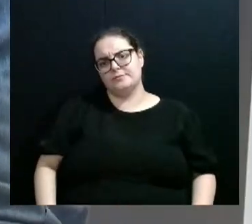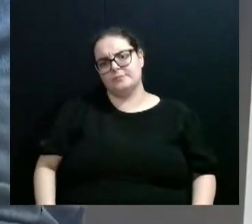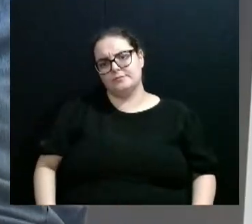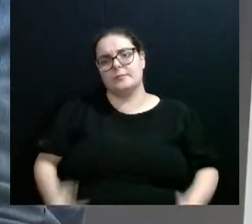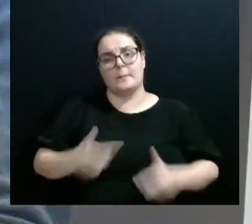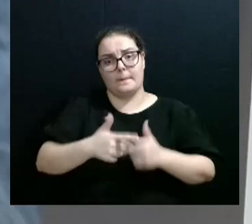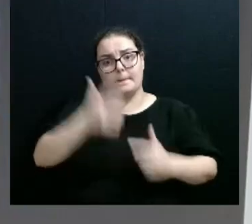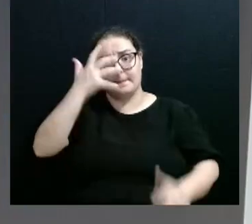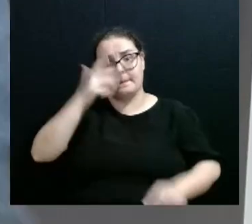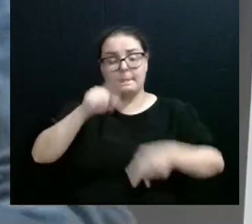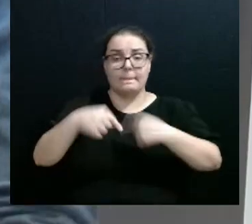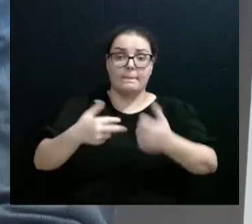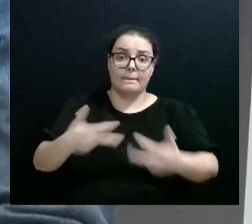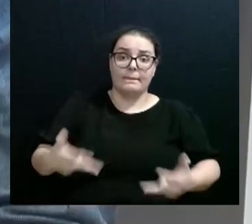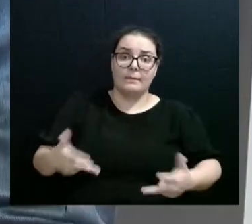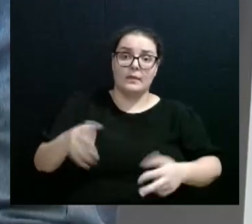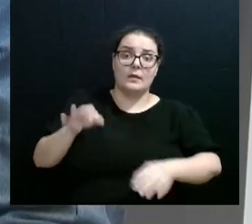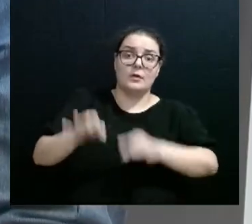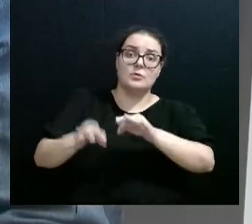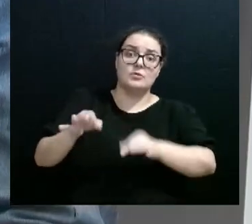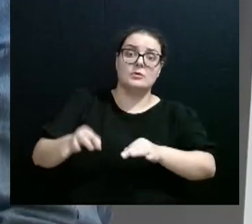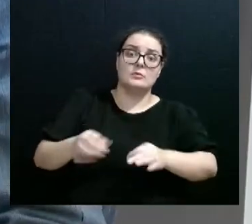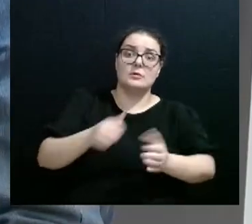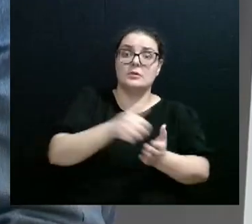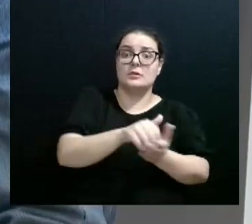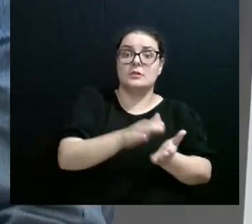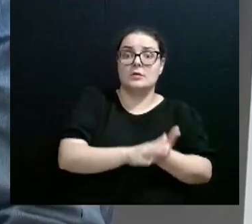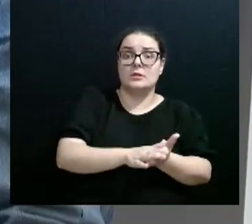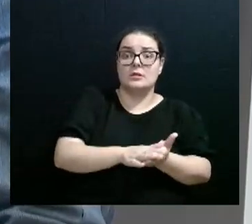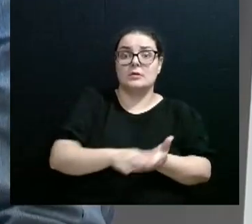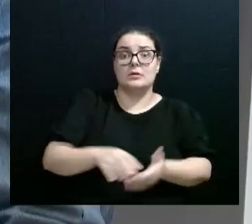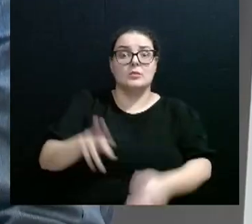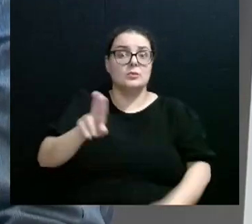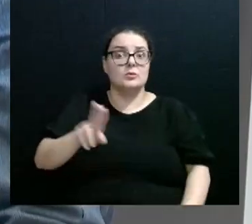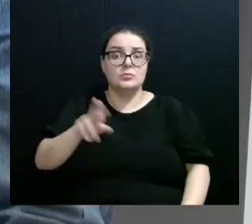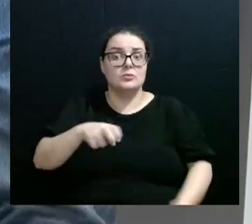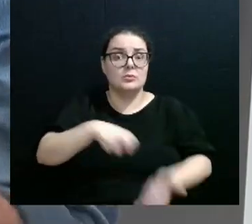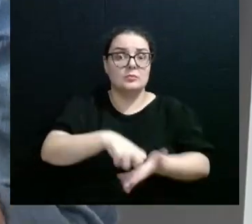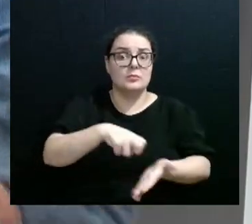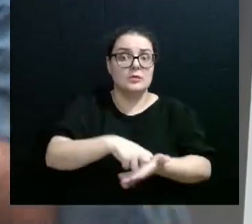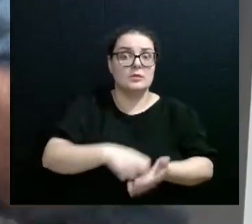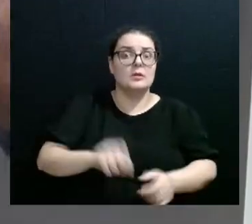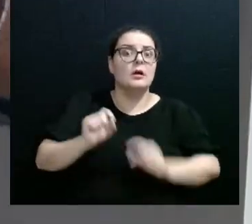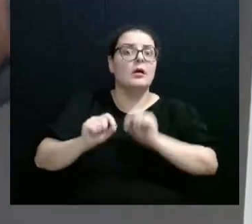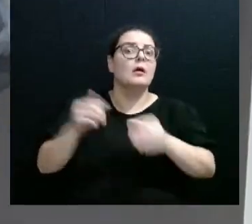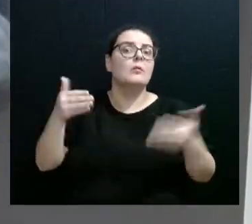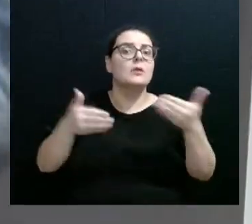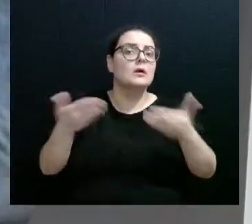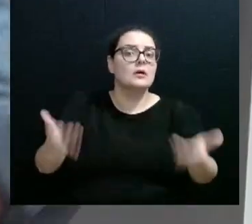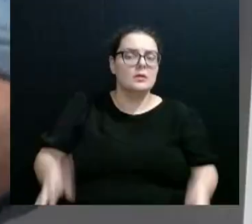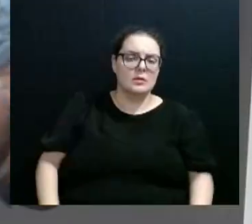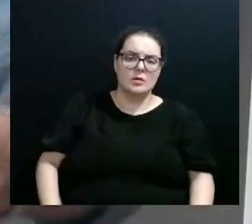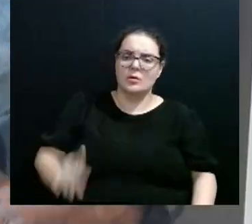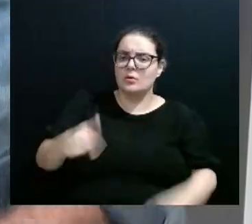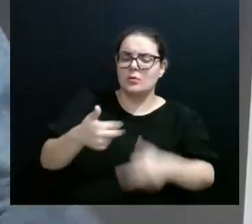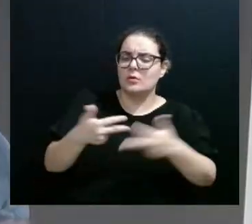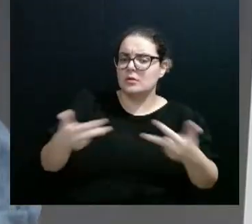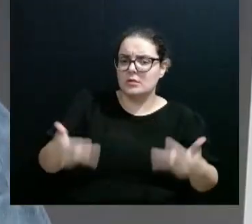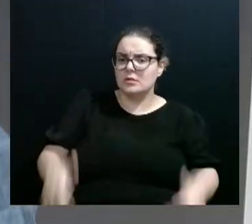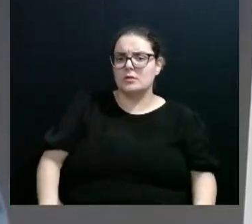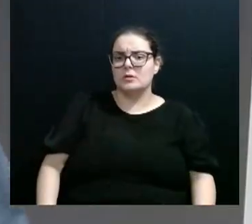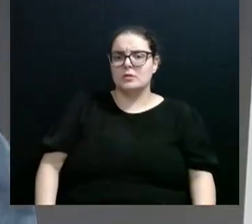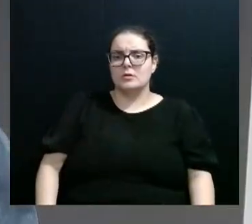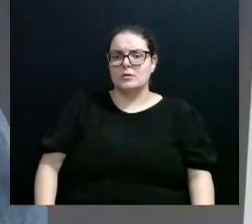relação ao julgamento das multas e das aplicações penais. Quem participa disso? Outra coisa, foi publicado um